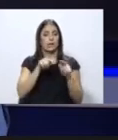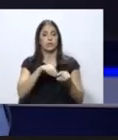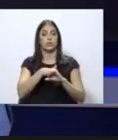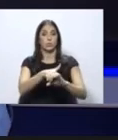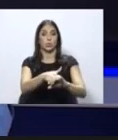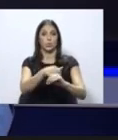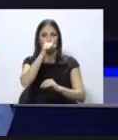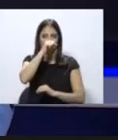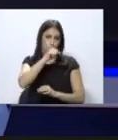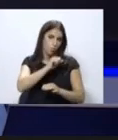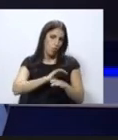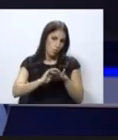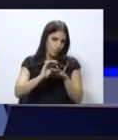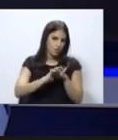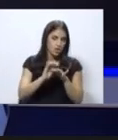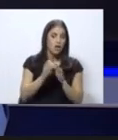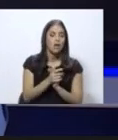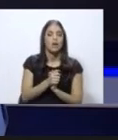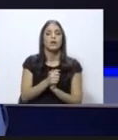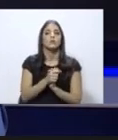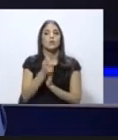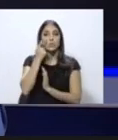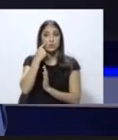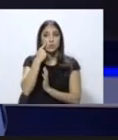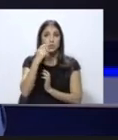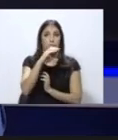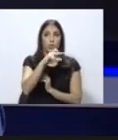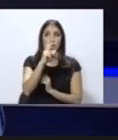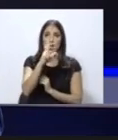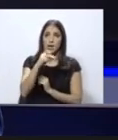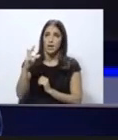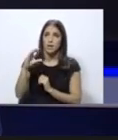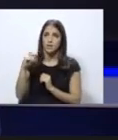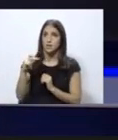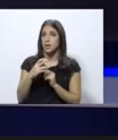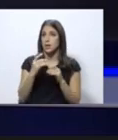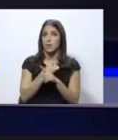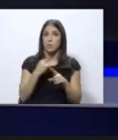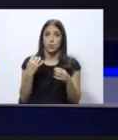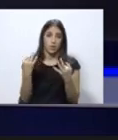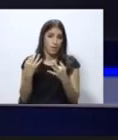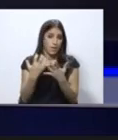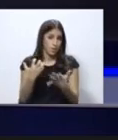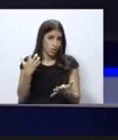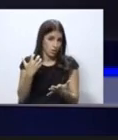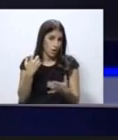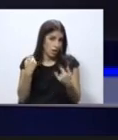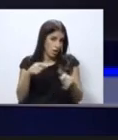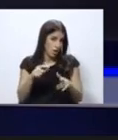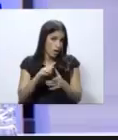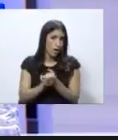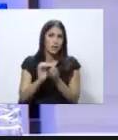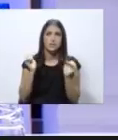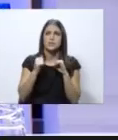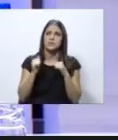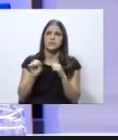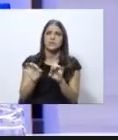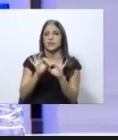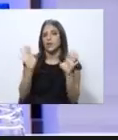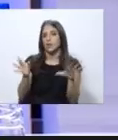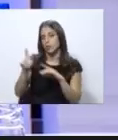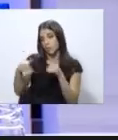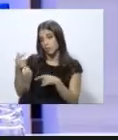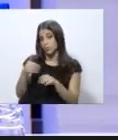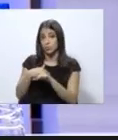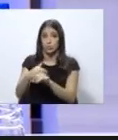no futebol precisamente com este nome por causa da combatividade que o caracteriza. Como todos os jogadores, é mais um que